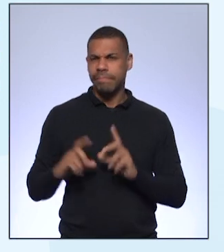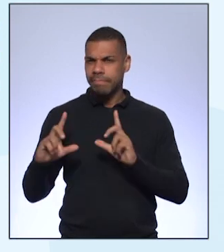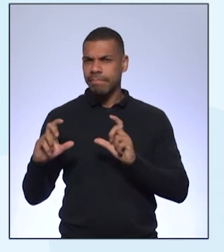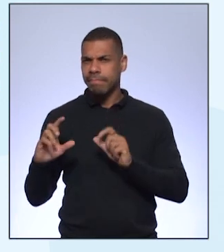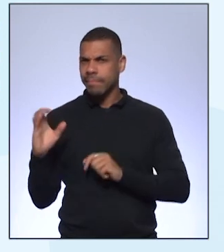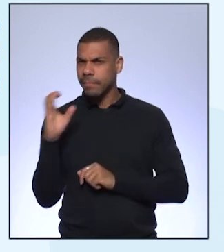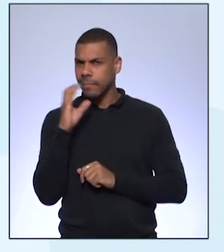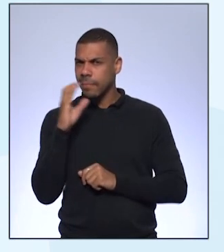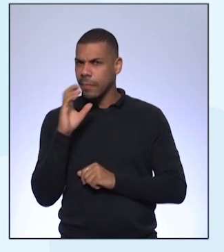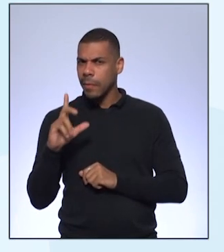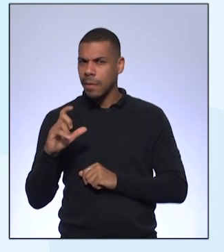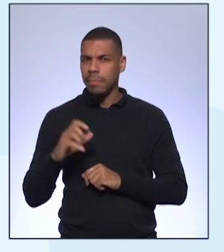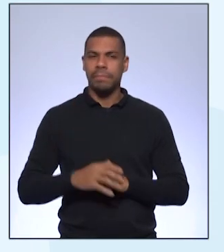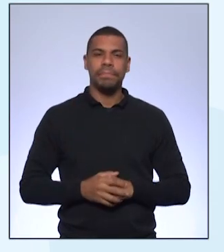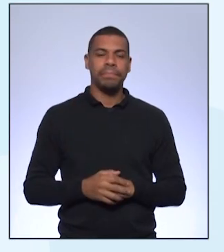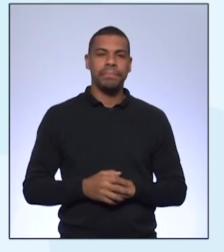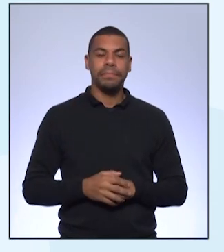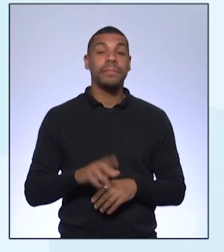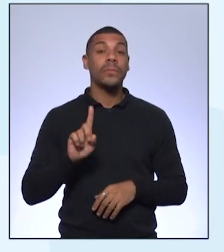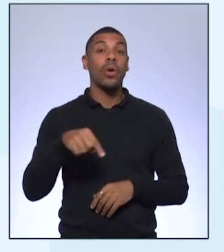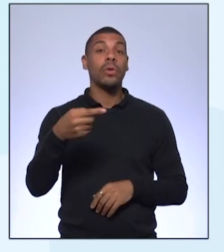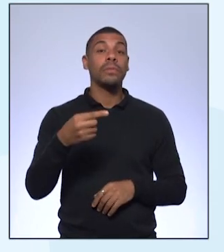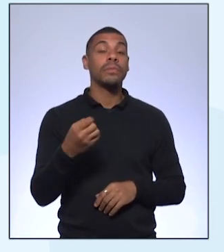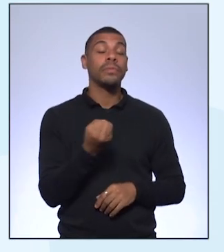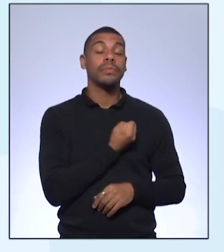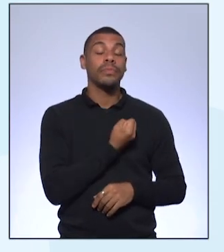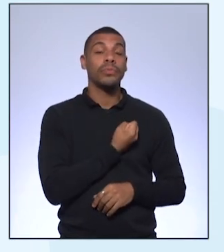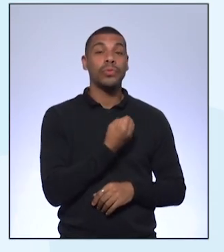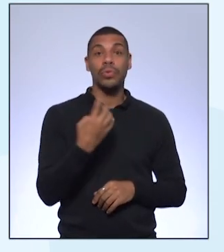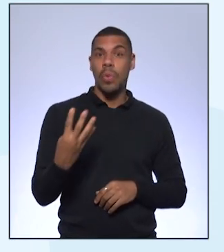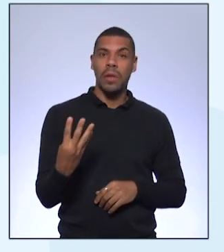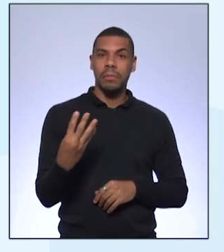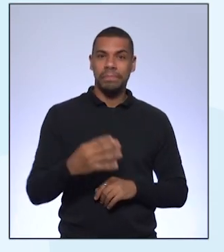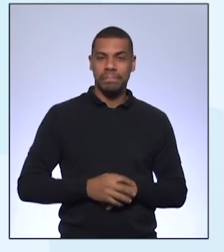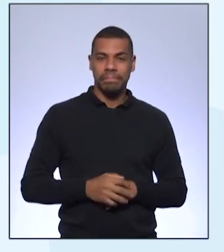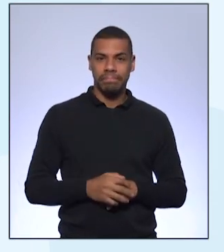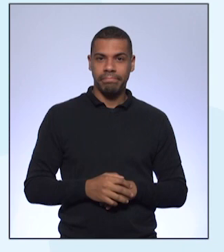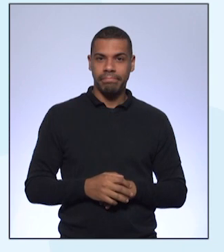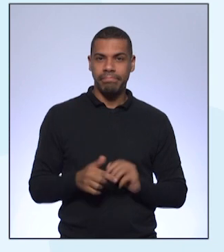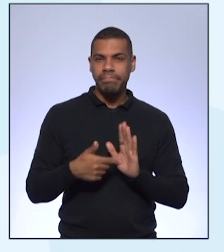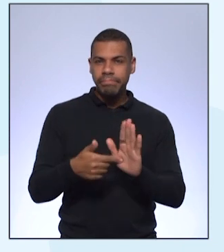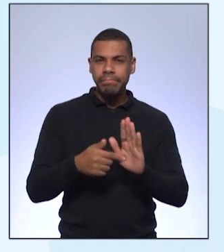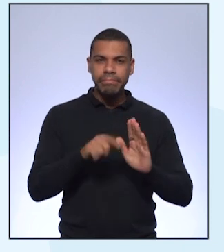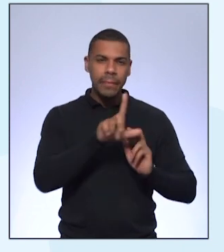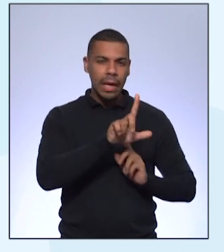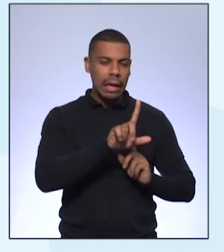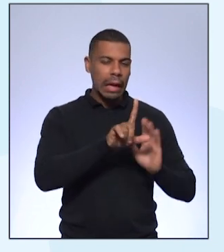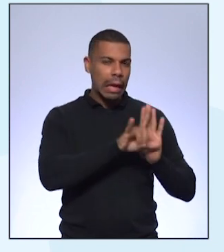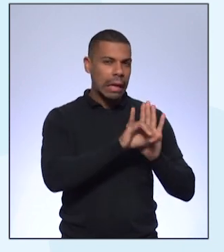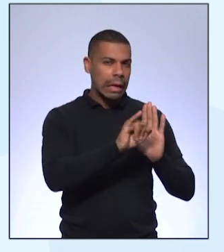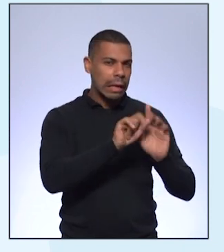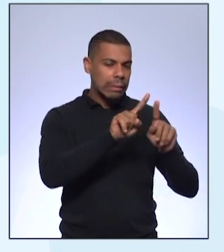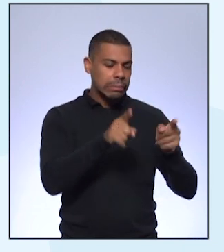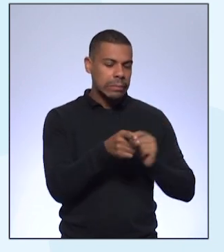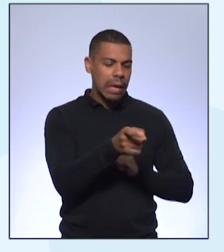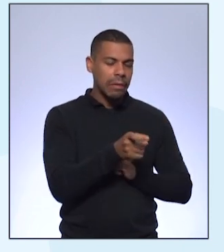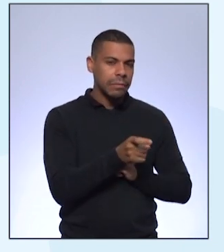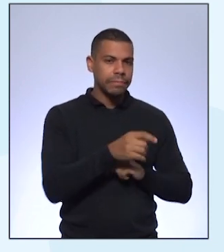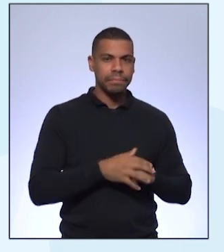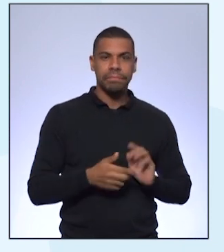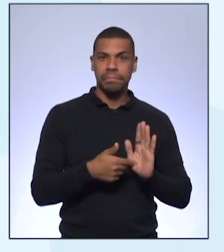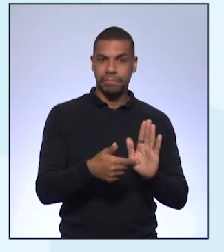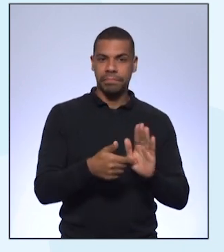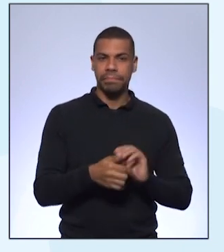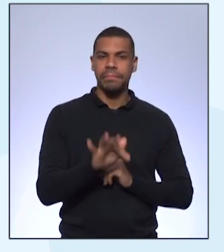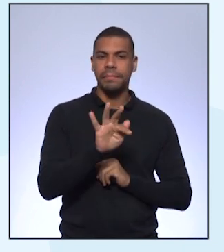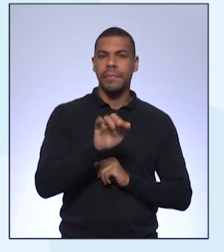né? Olha na sequência. Atividade 4. Dada a lei de formação, f de x igual a